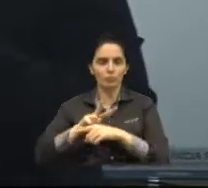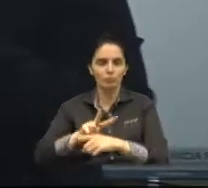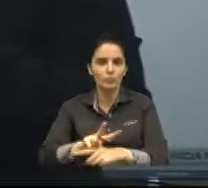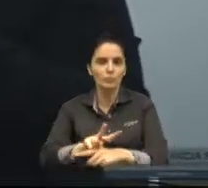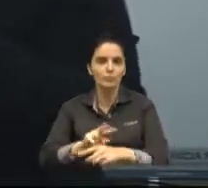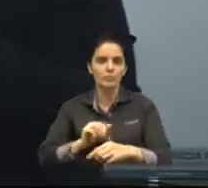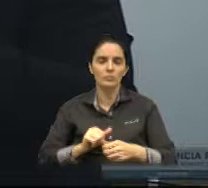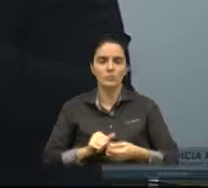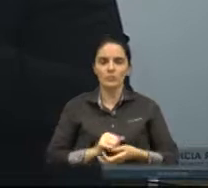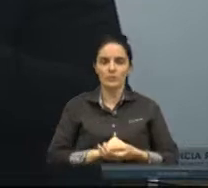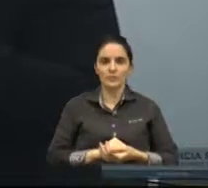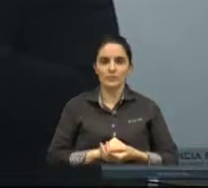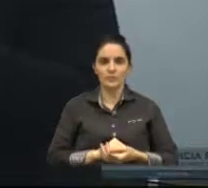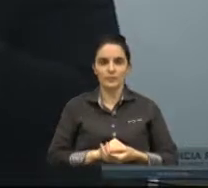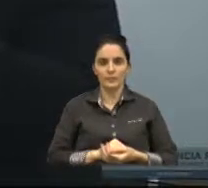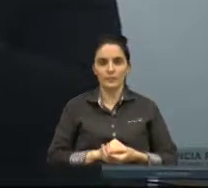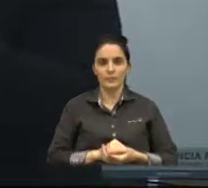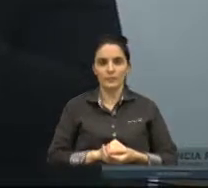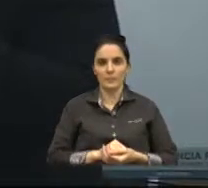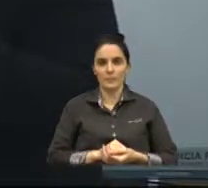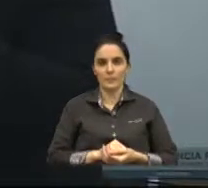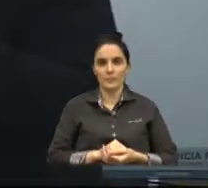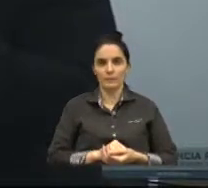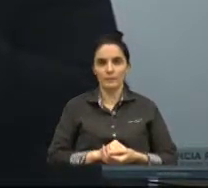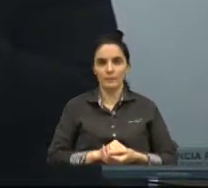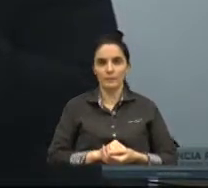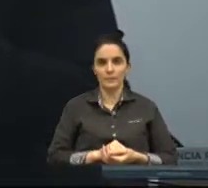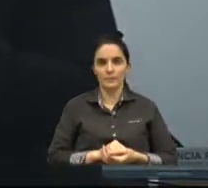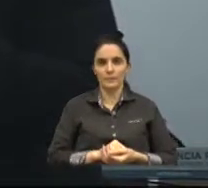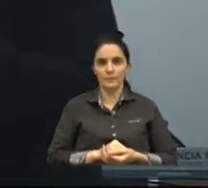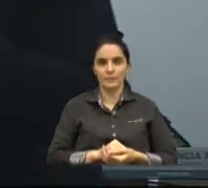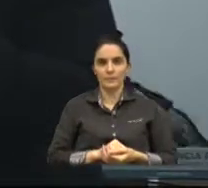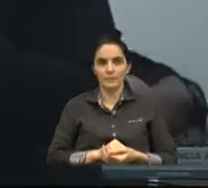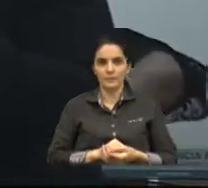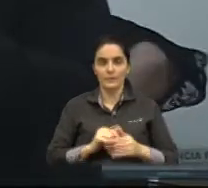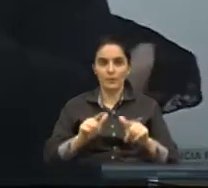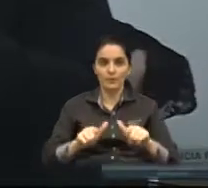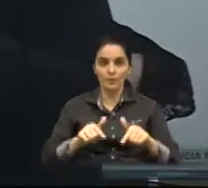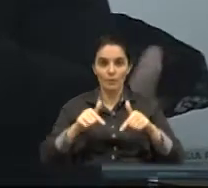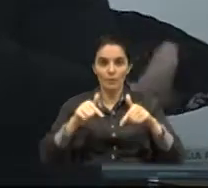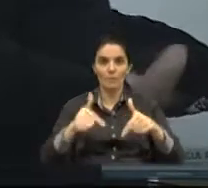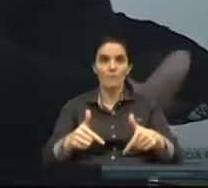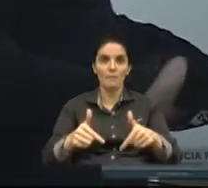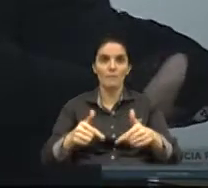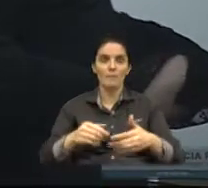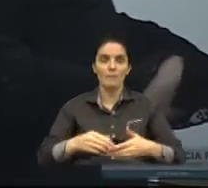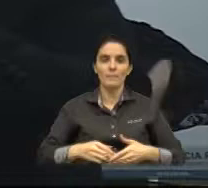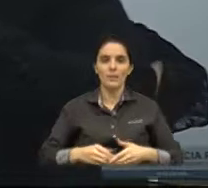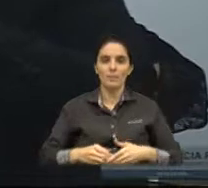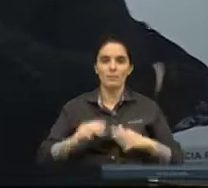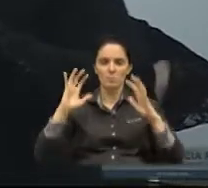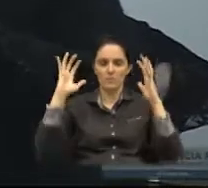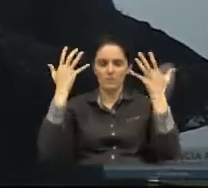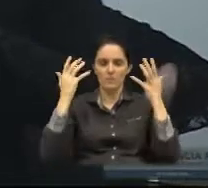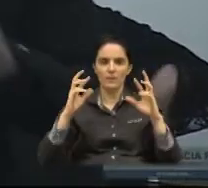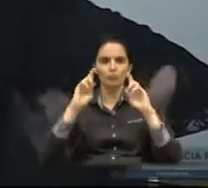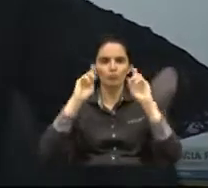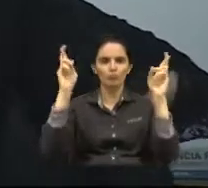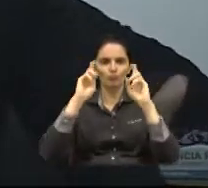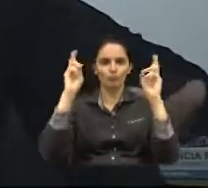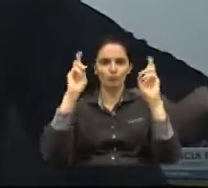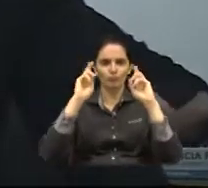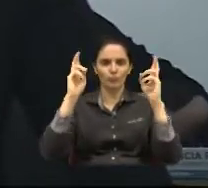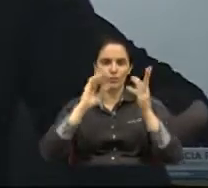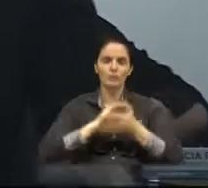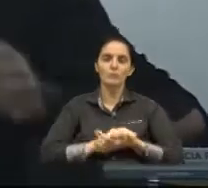trabalhem e possam desempenhar o seu máximo para que seja um evento de sucesso. Então,